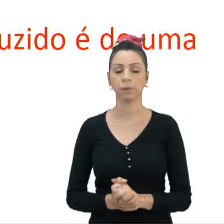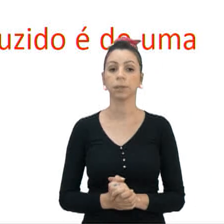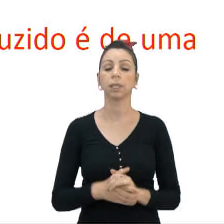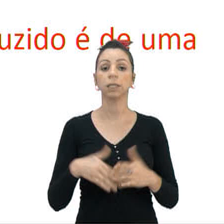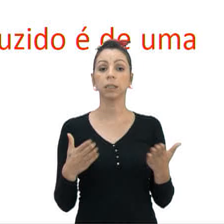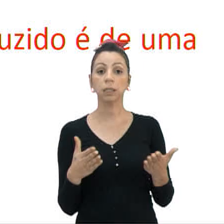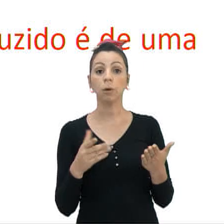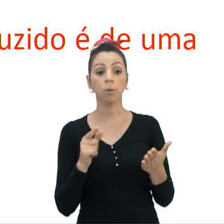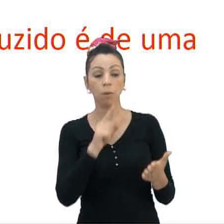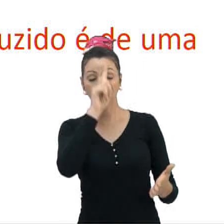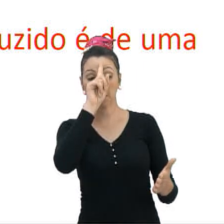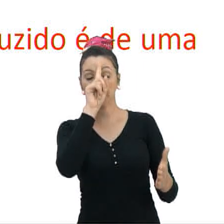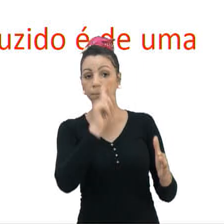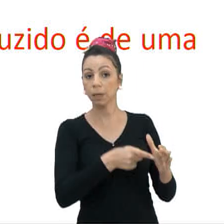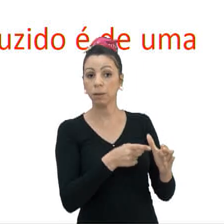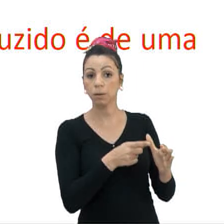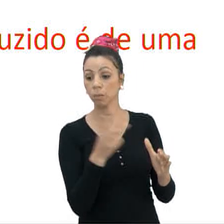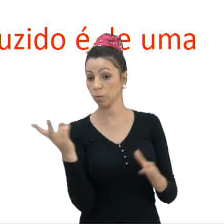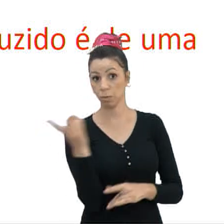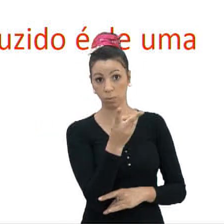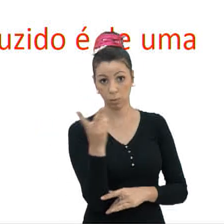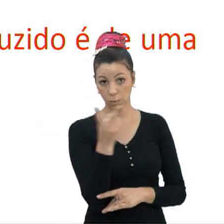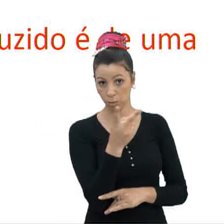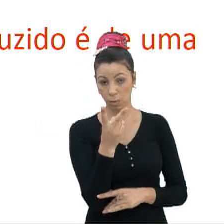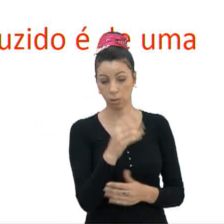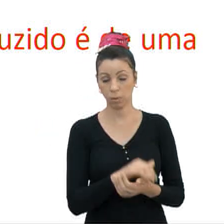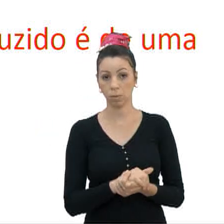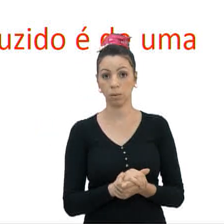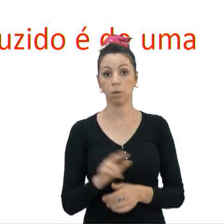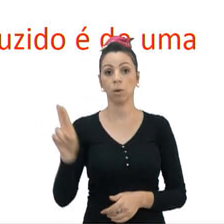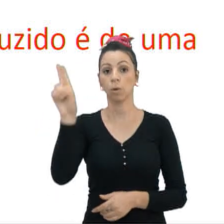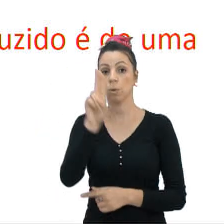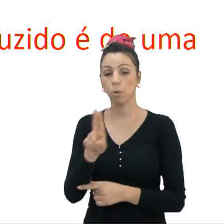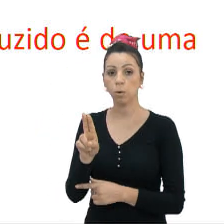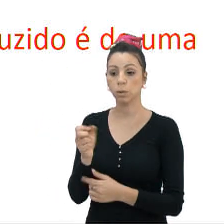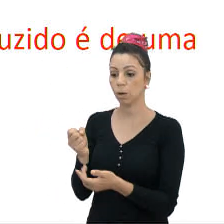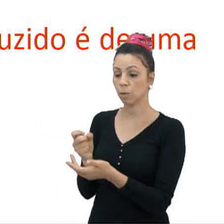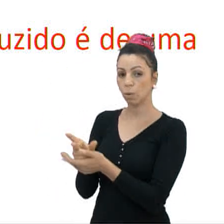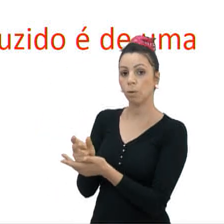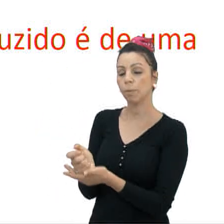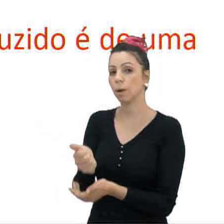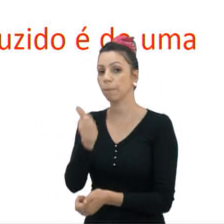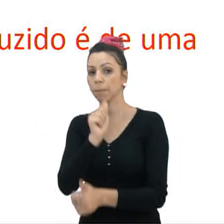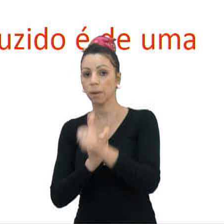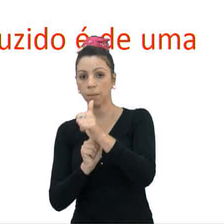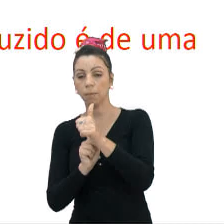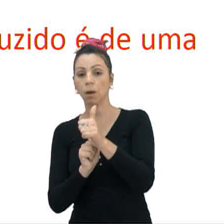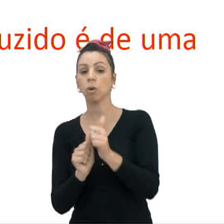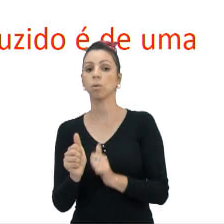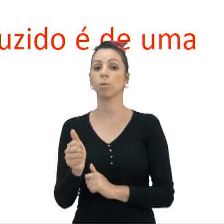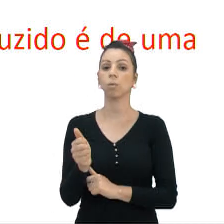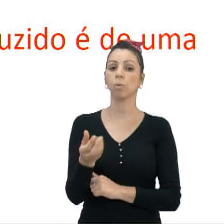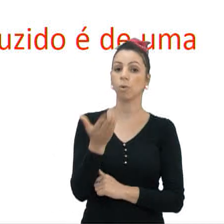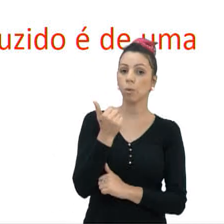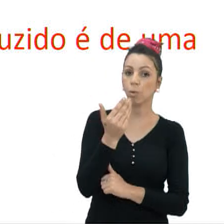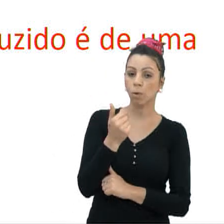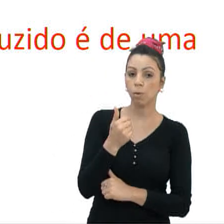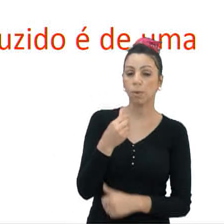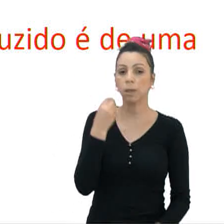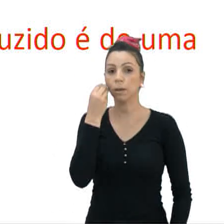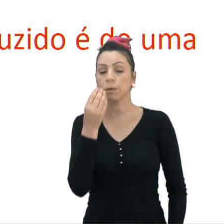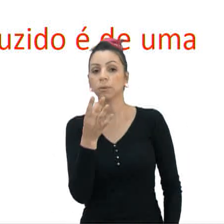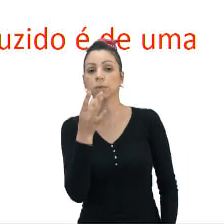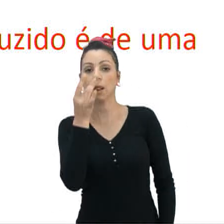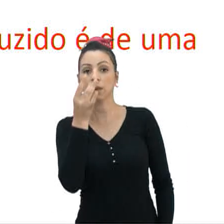imperativo, ele predomina nos dois textos. Então, eu tenho use, compra, beba, coma, prove. E depois